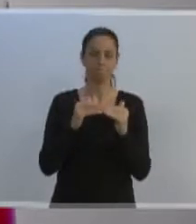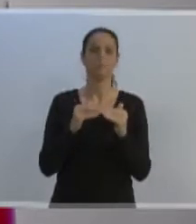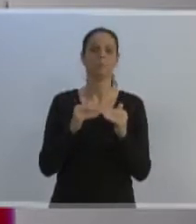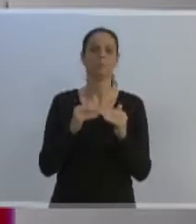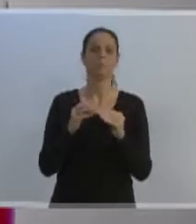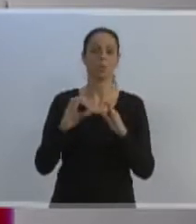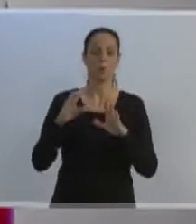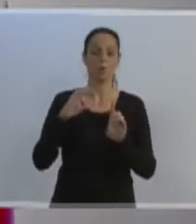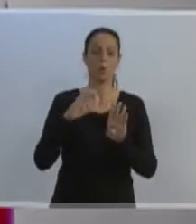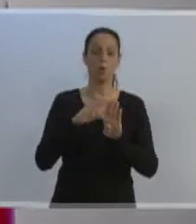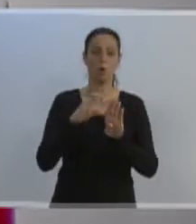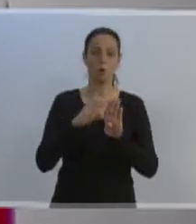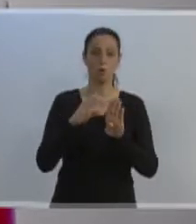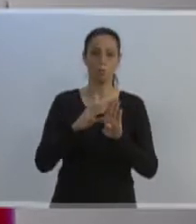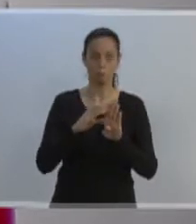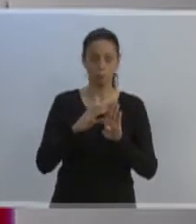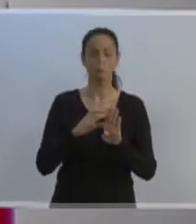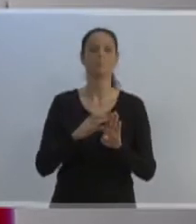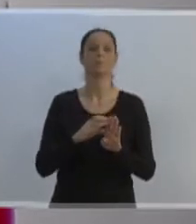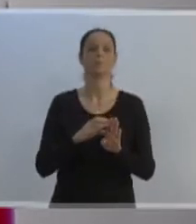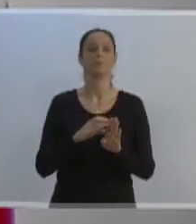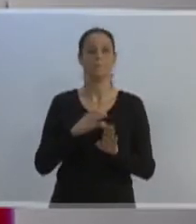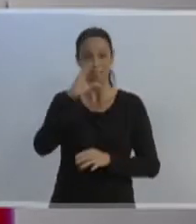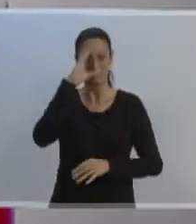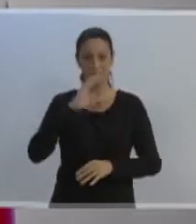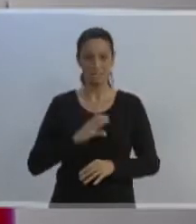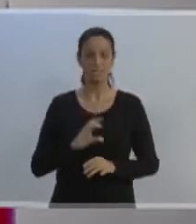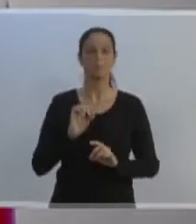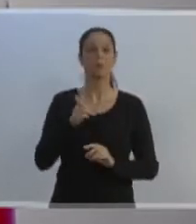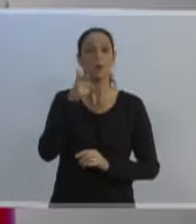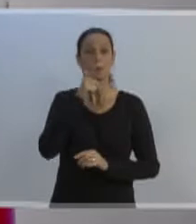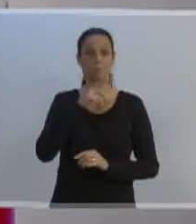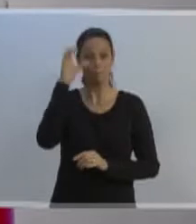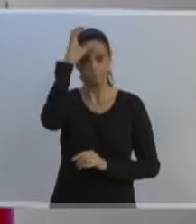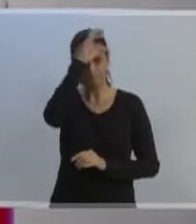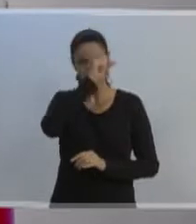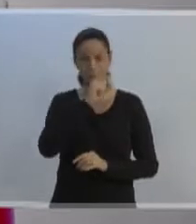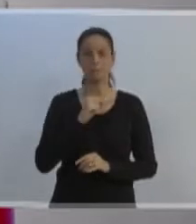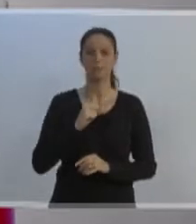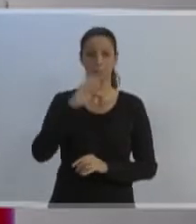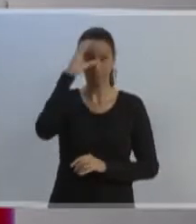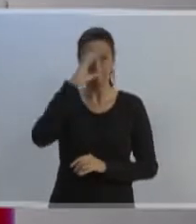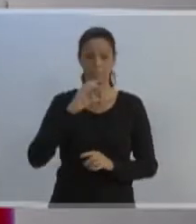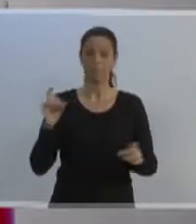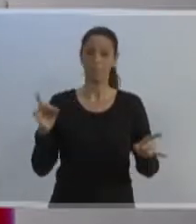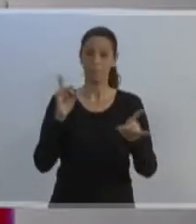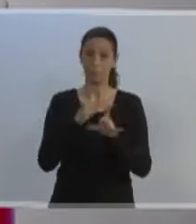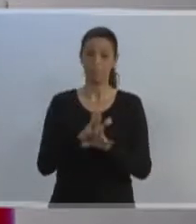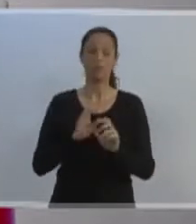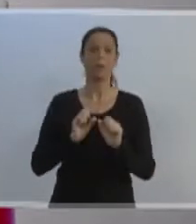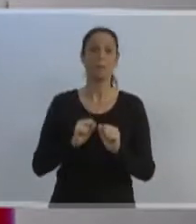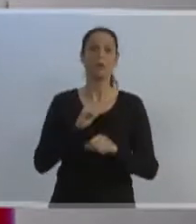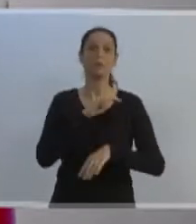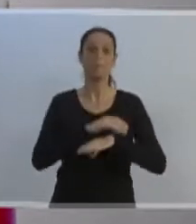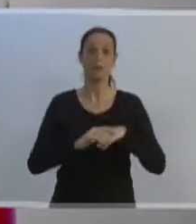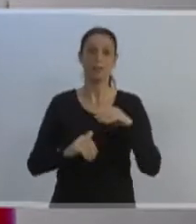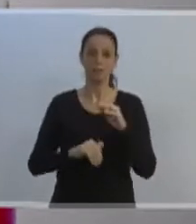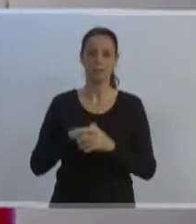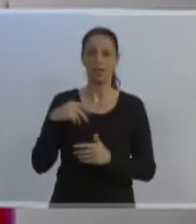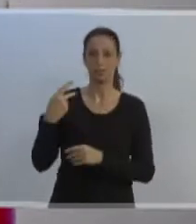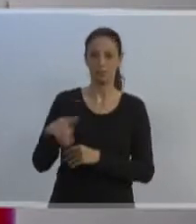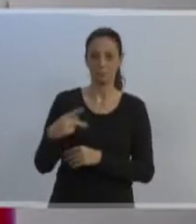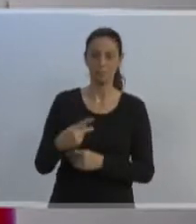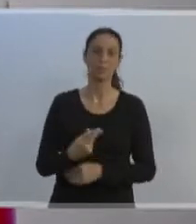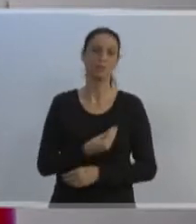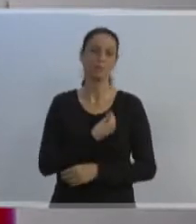Civil Brasileiro, todo cidadão do nosso país só adquire a capacidade civil plena, ou seja, poderá praticar todos os atos da